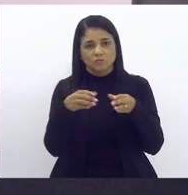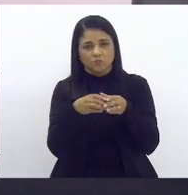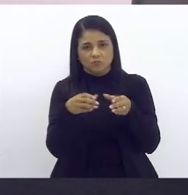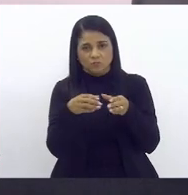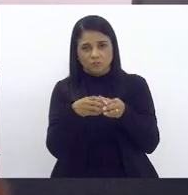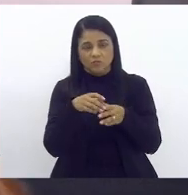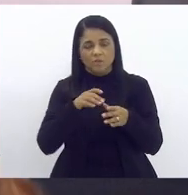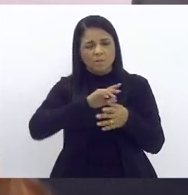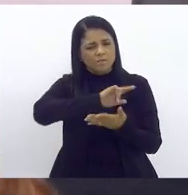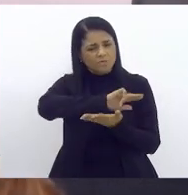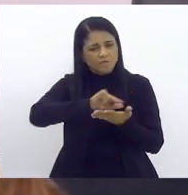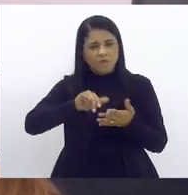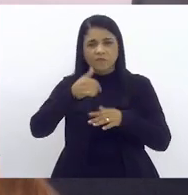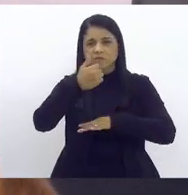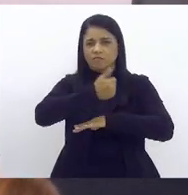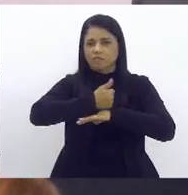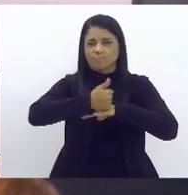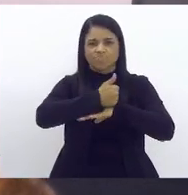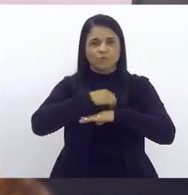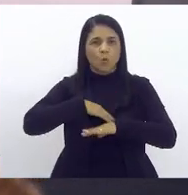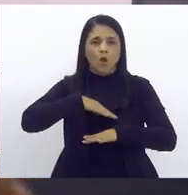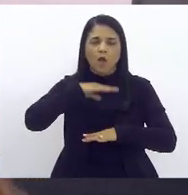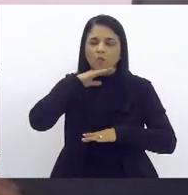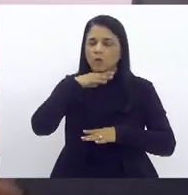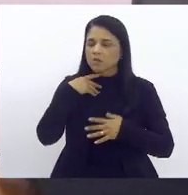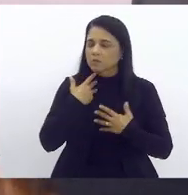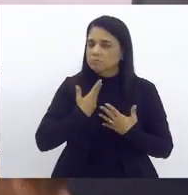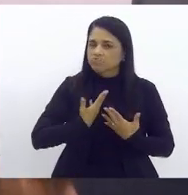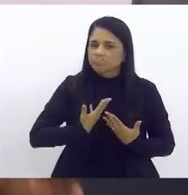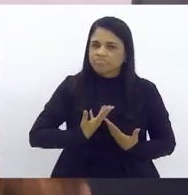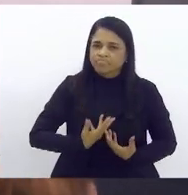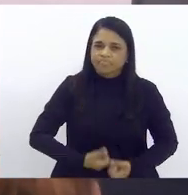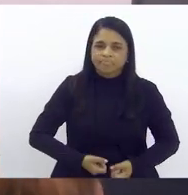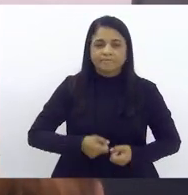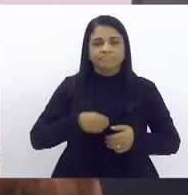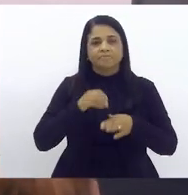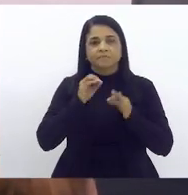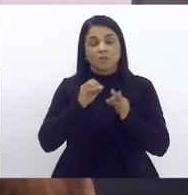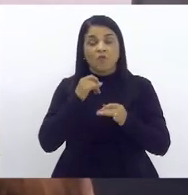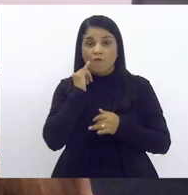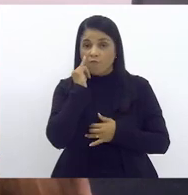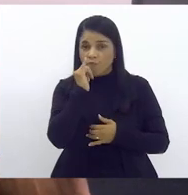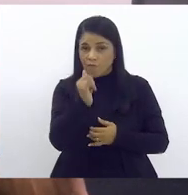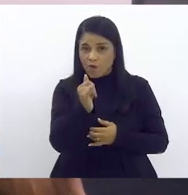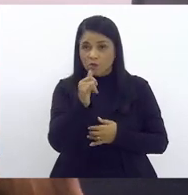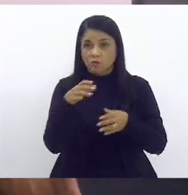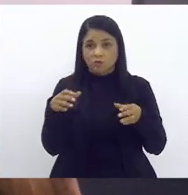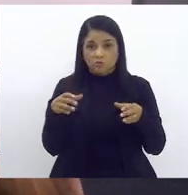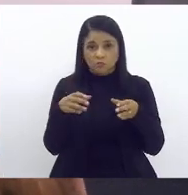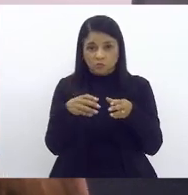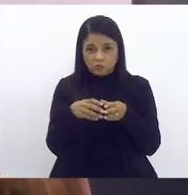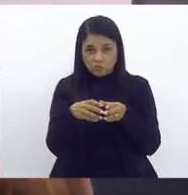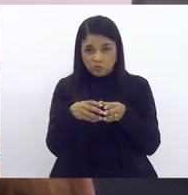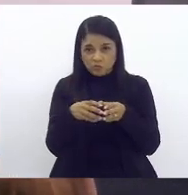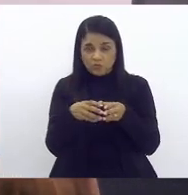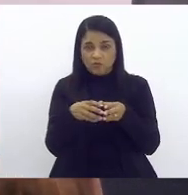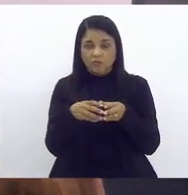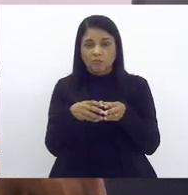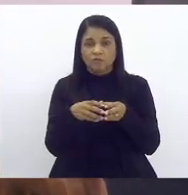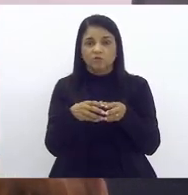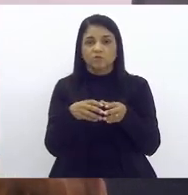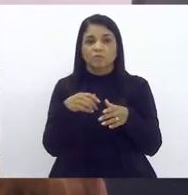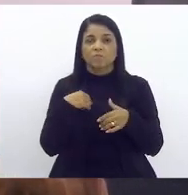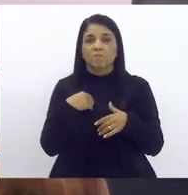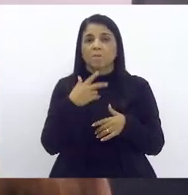Várias profissionais não aguentam mais. Eu costumo falar que a nossa categoria está